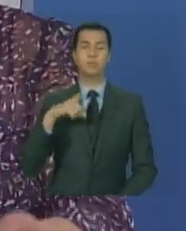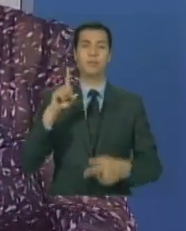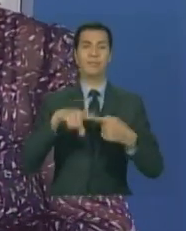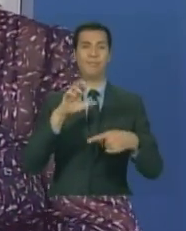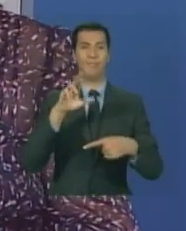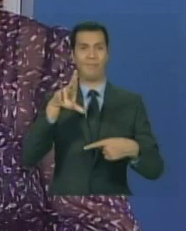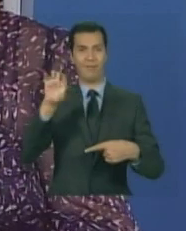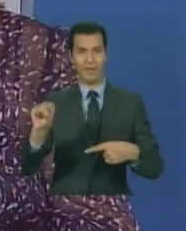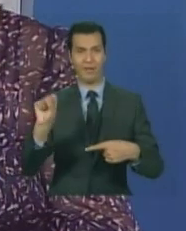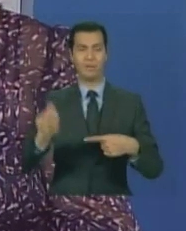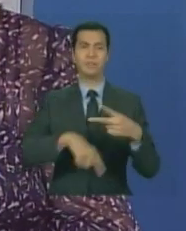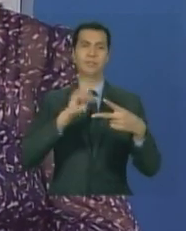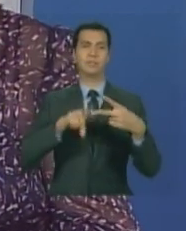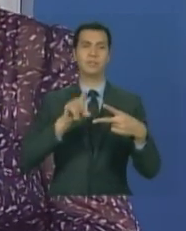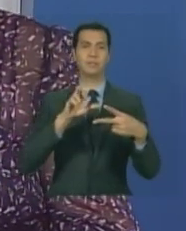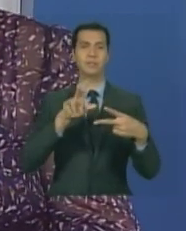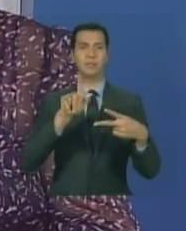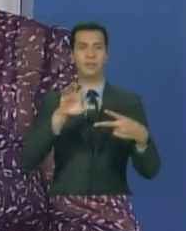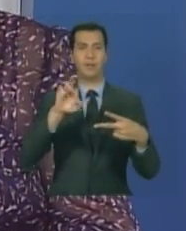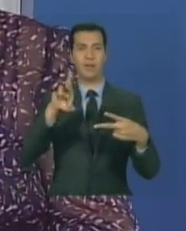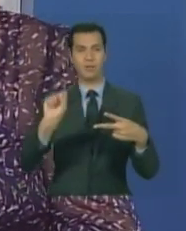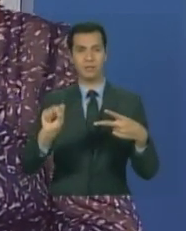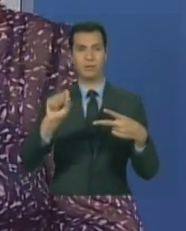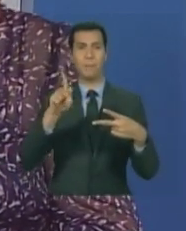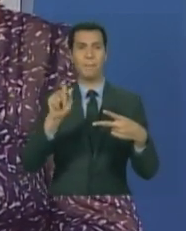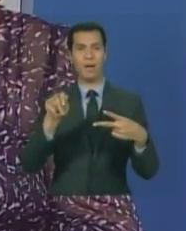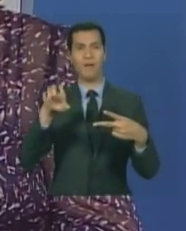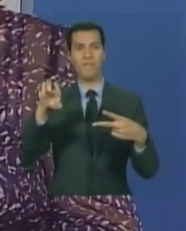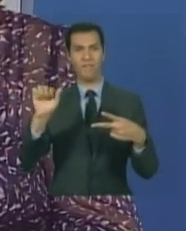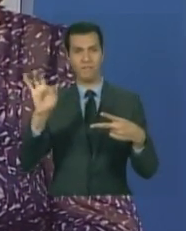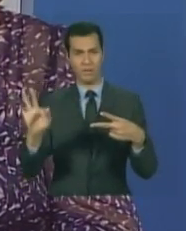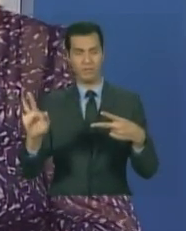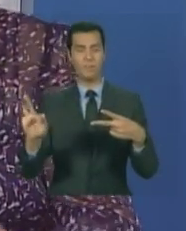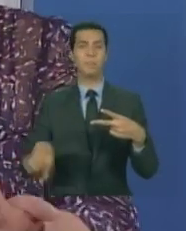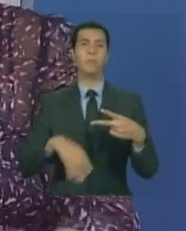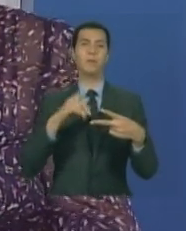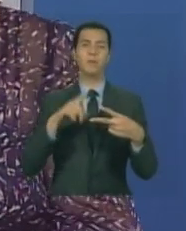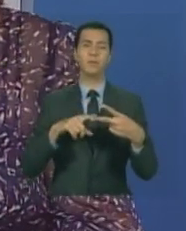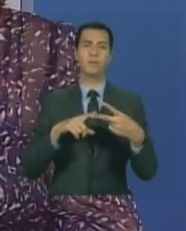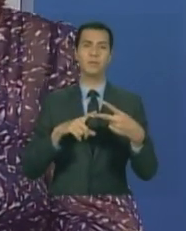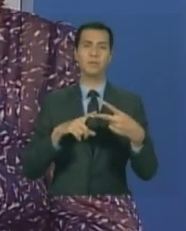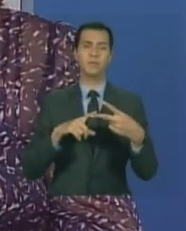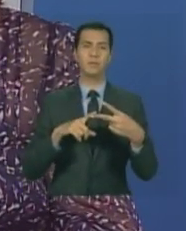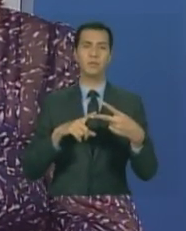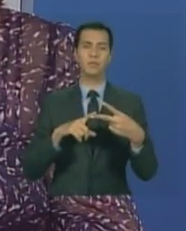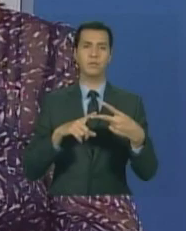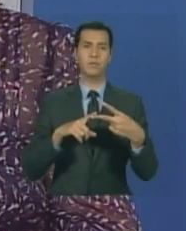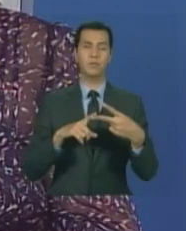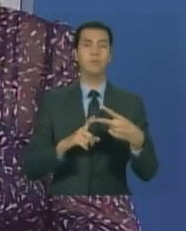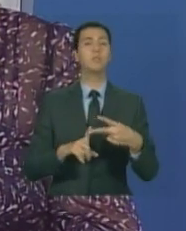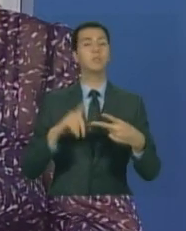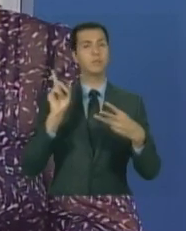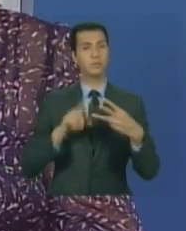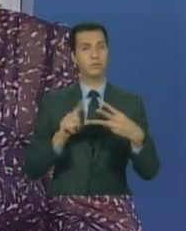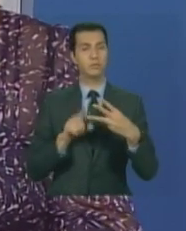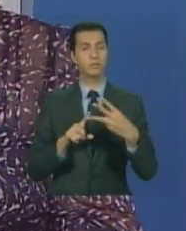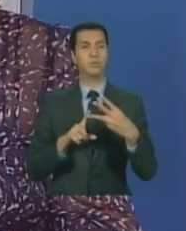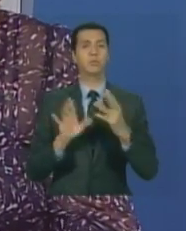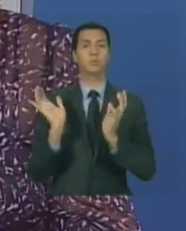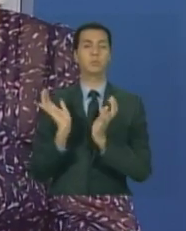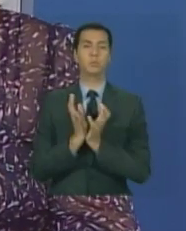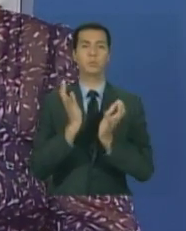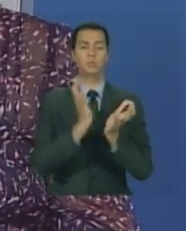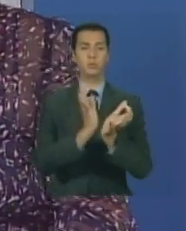né, que é o cofinanciamento dos serviços, né, e também as equipes, né, que a gente